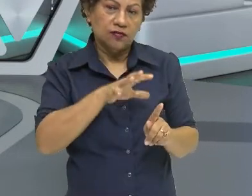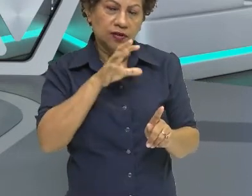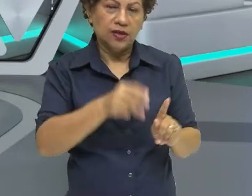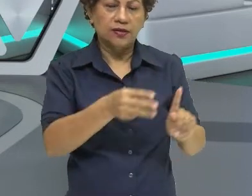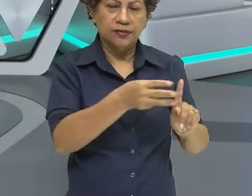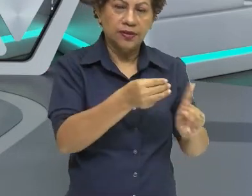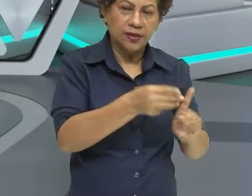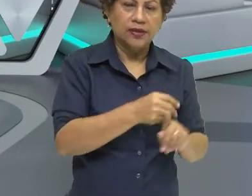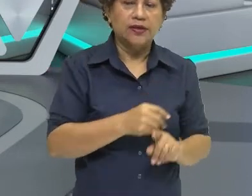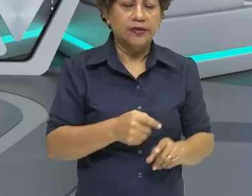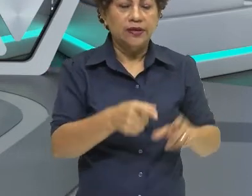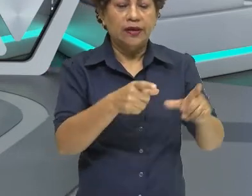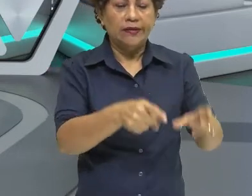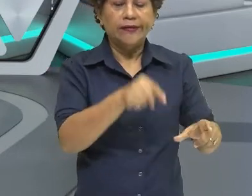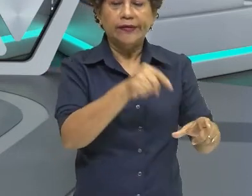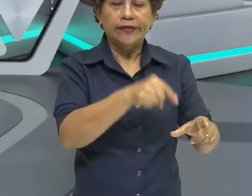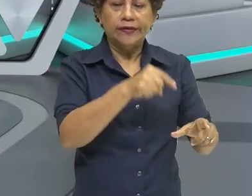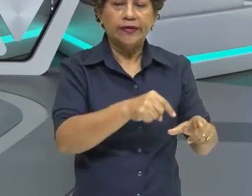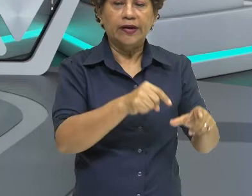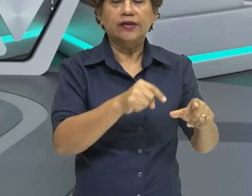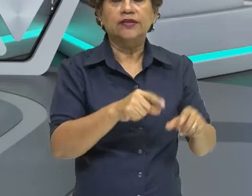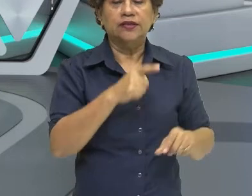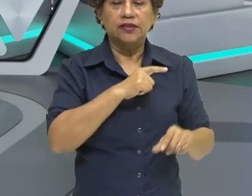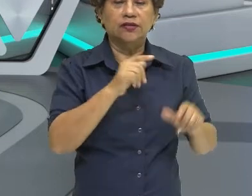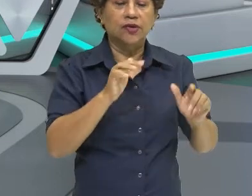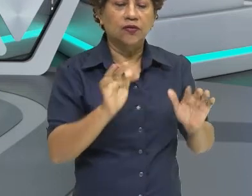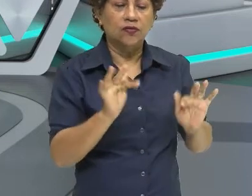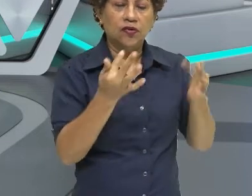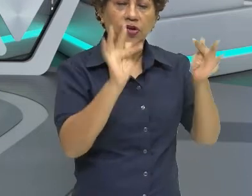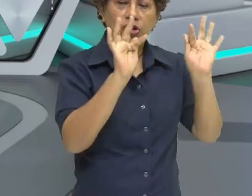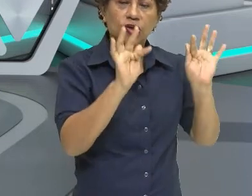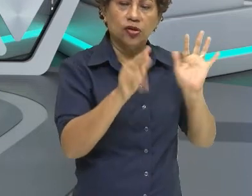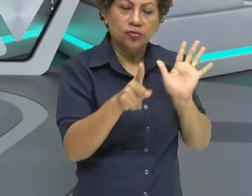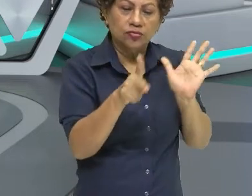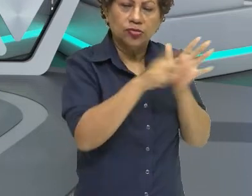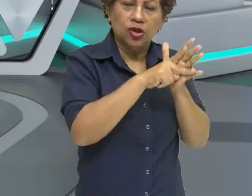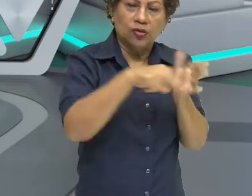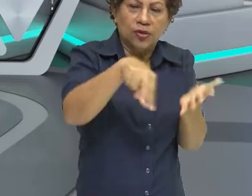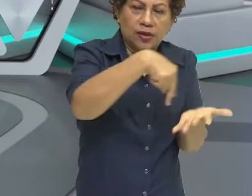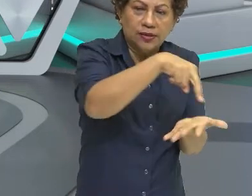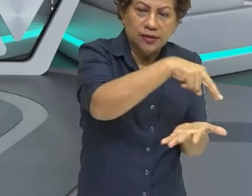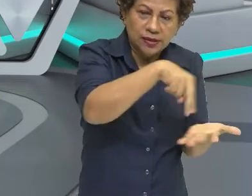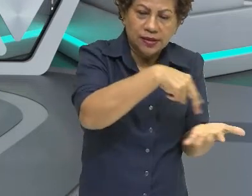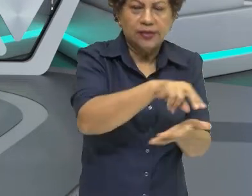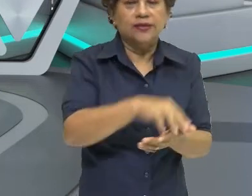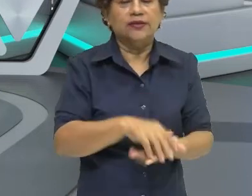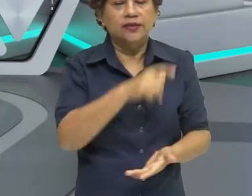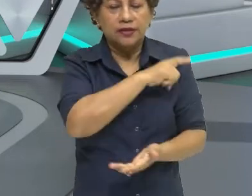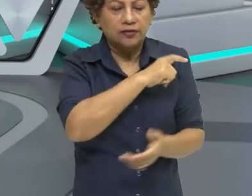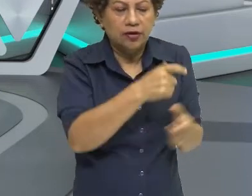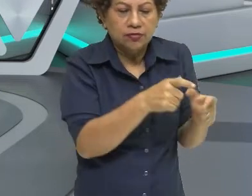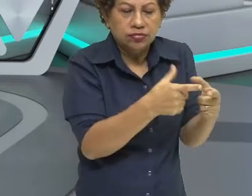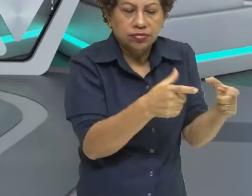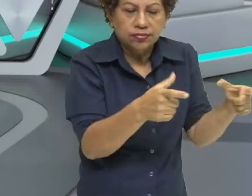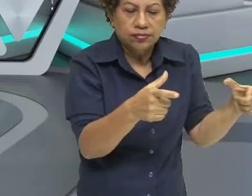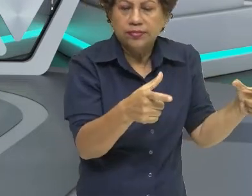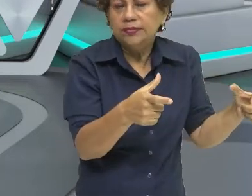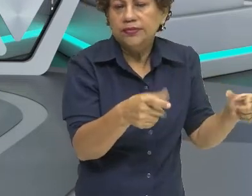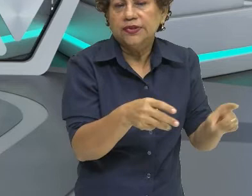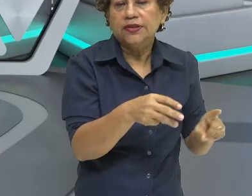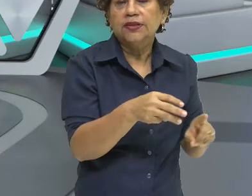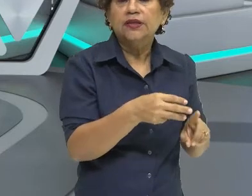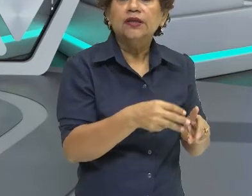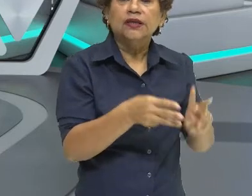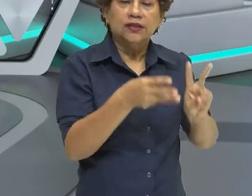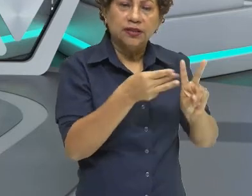nossas danças, as nossas manifestações culturais, de uma forma geral, vão apresentar mais elementos dessa cultura indígena. É uma